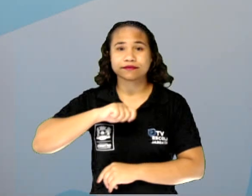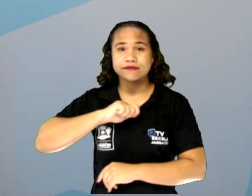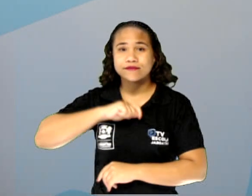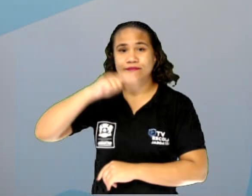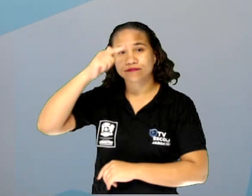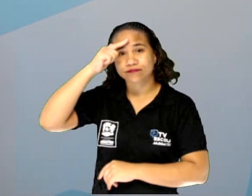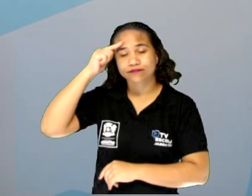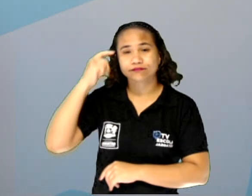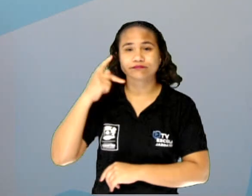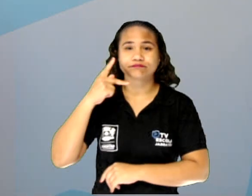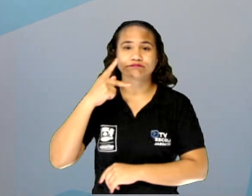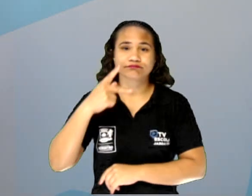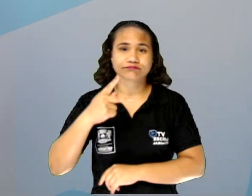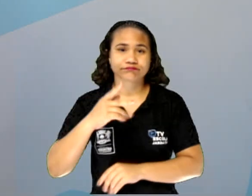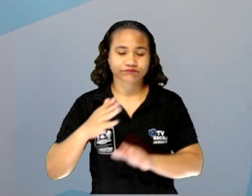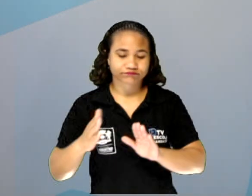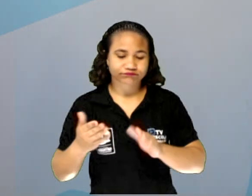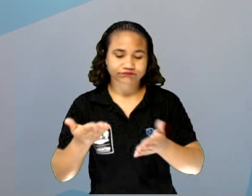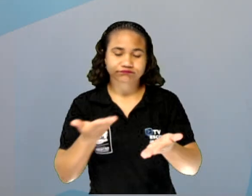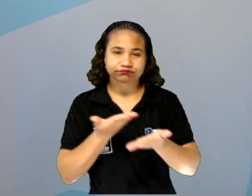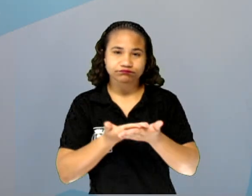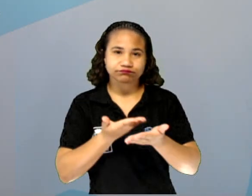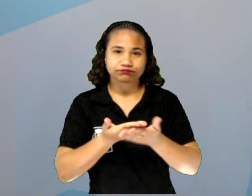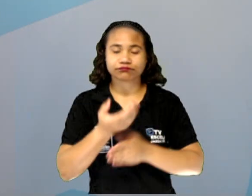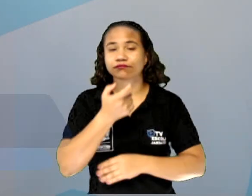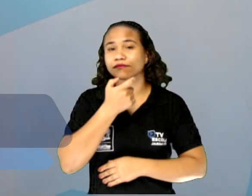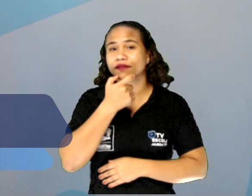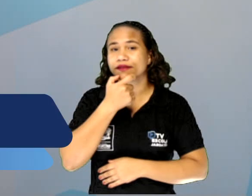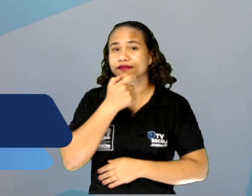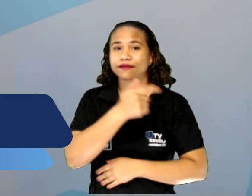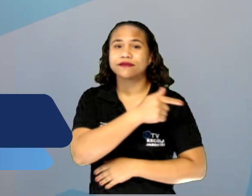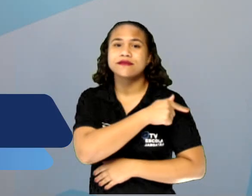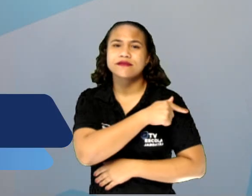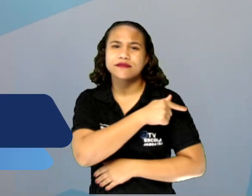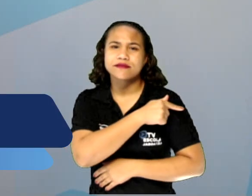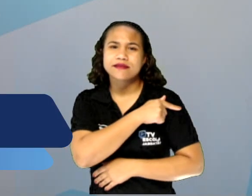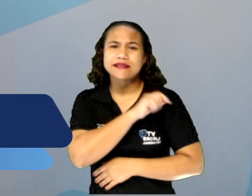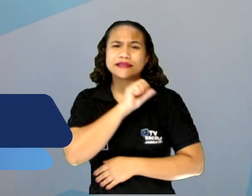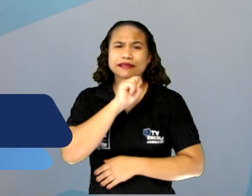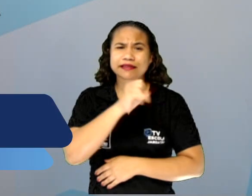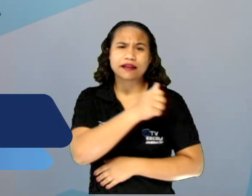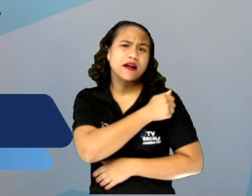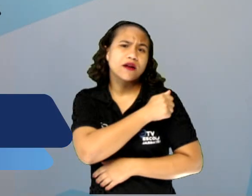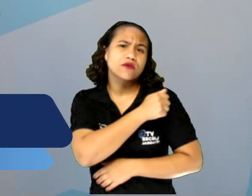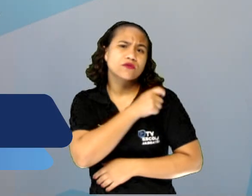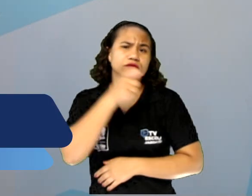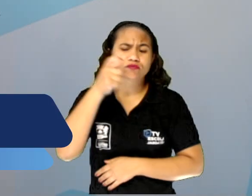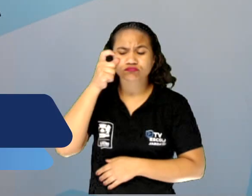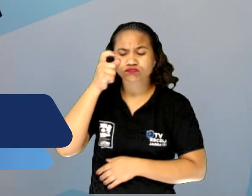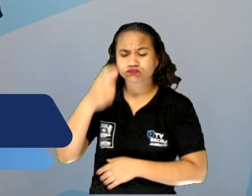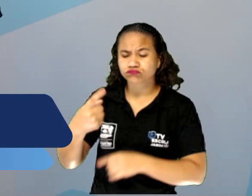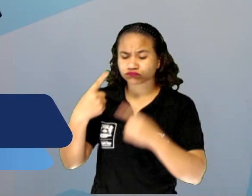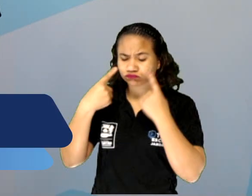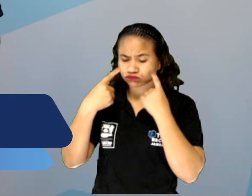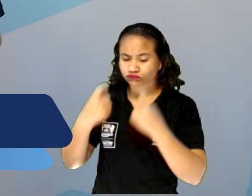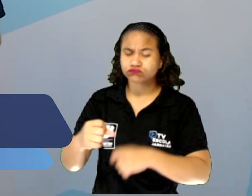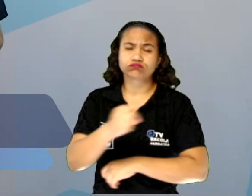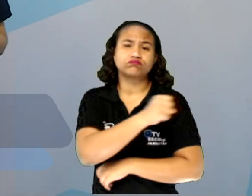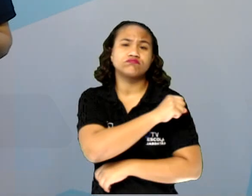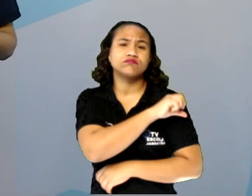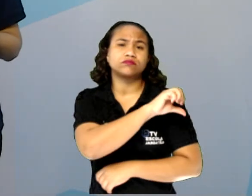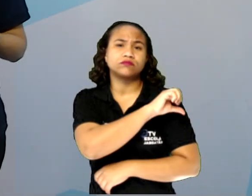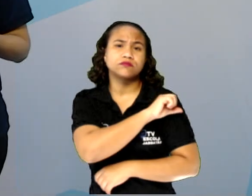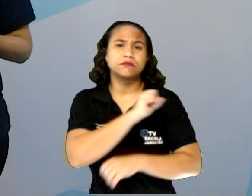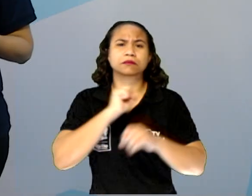os alunos do 7º ano. Mas vocês, alunos do 8º e do 9º, permaneçam aqui com a gente porque este é um ótimo momento para